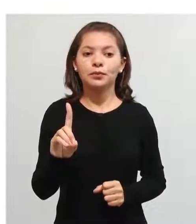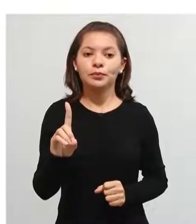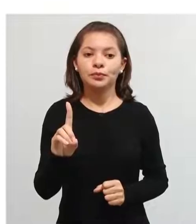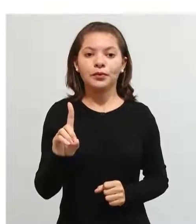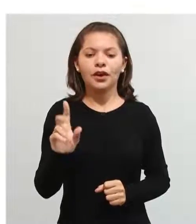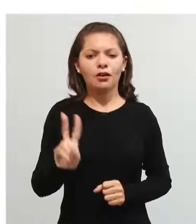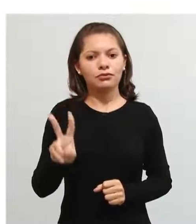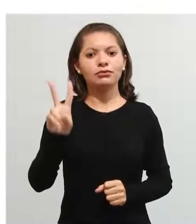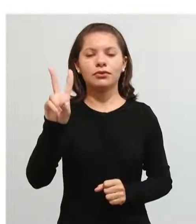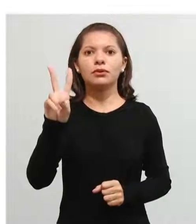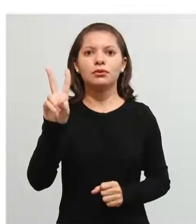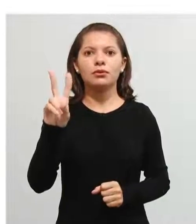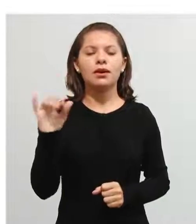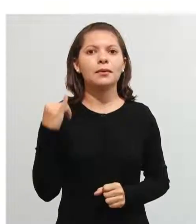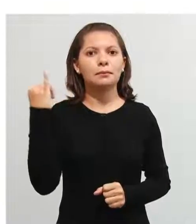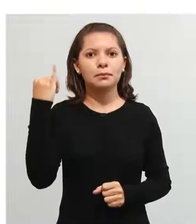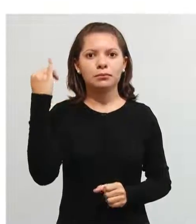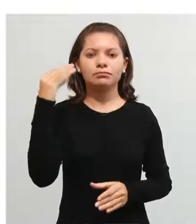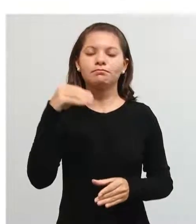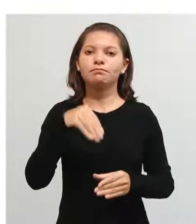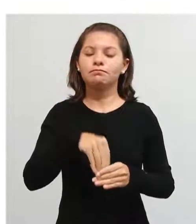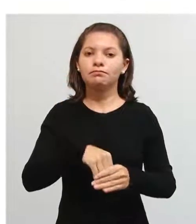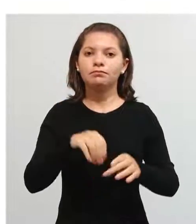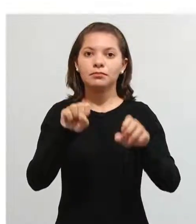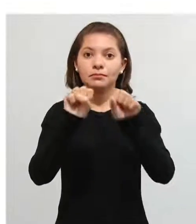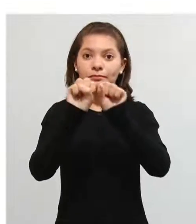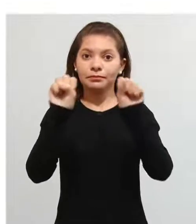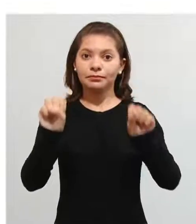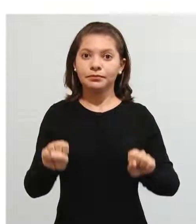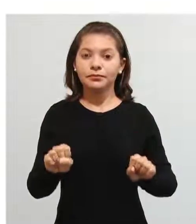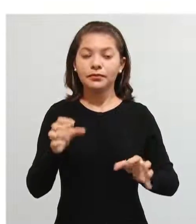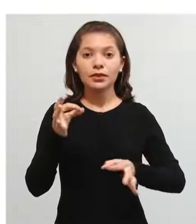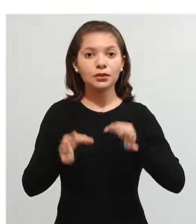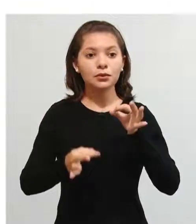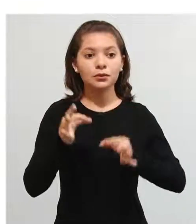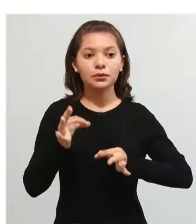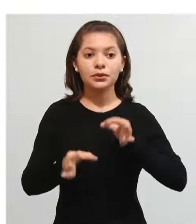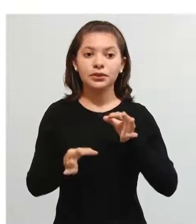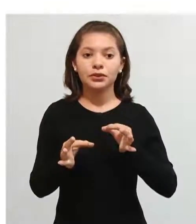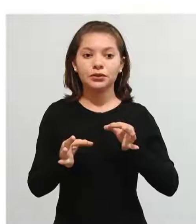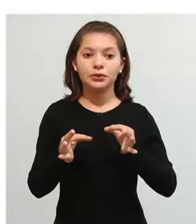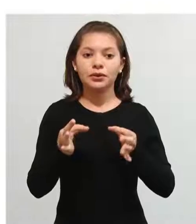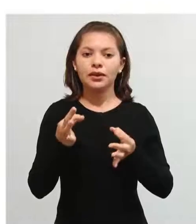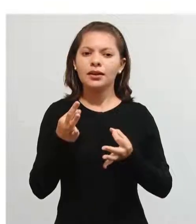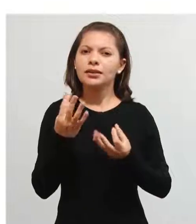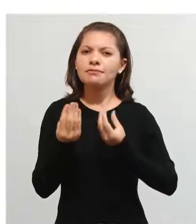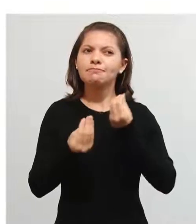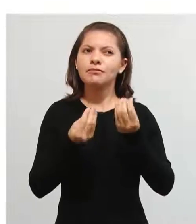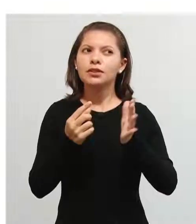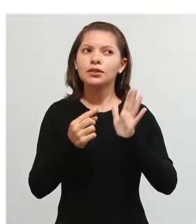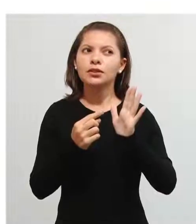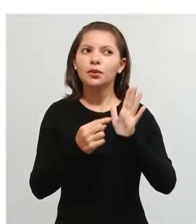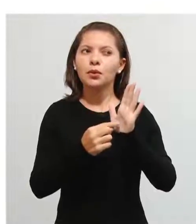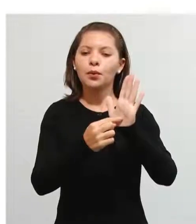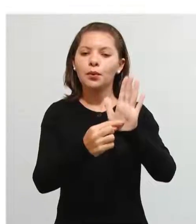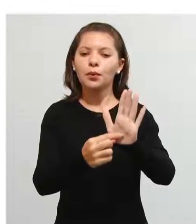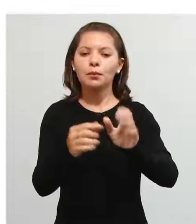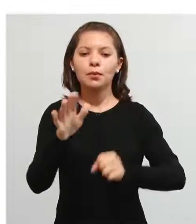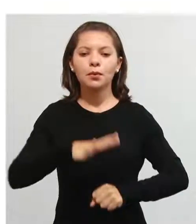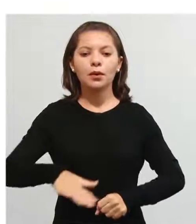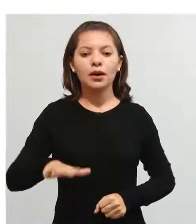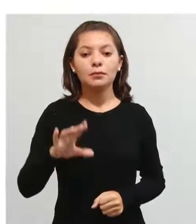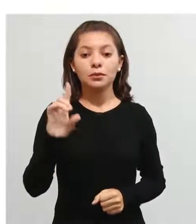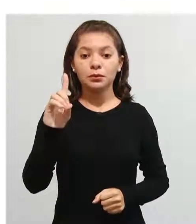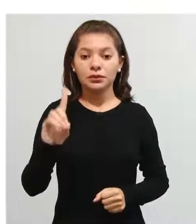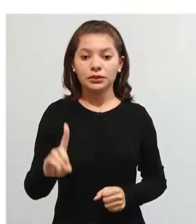elevado valor dentro do sistema jurídico, na medida em que se mostra como ramo do direito